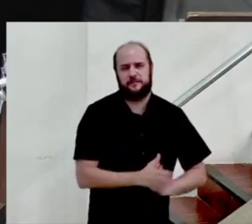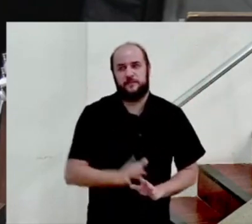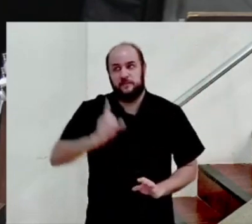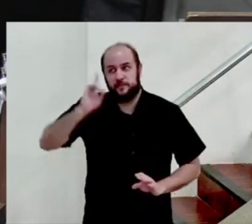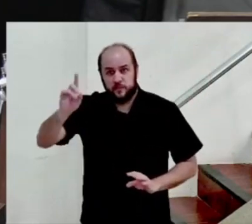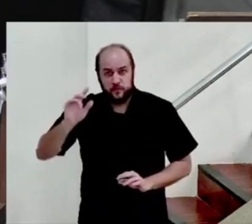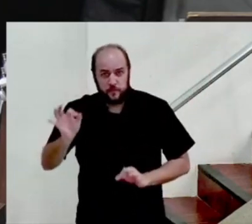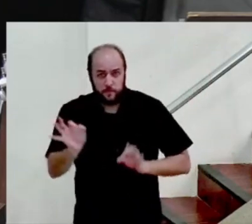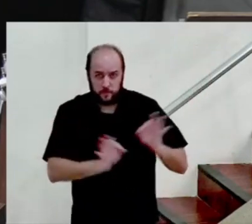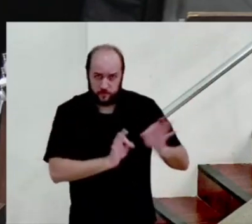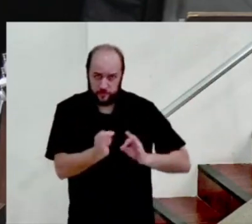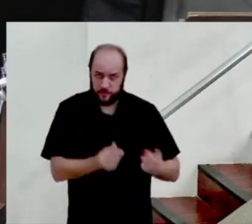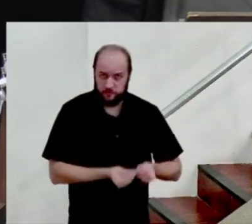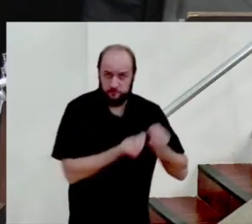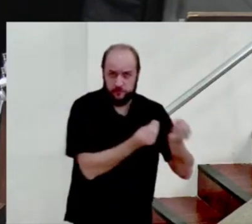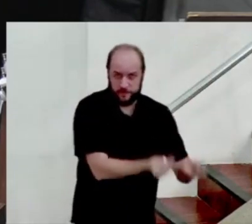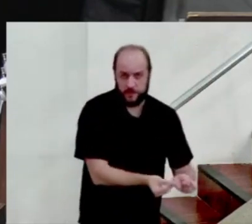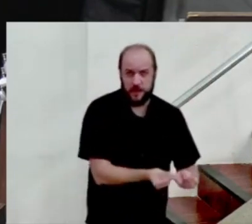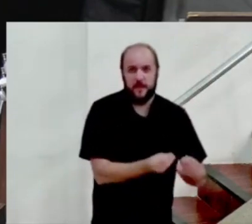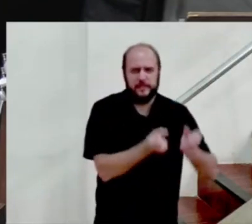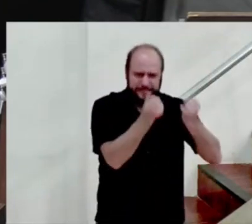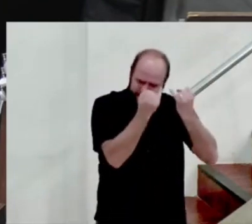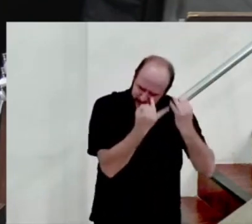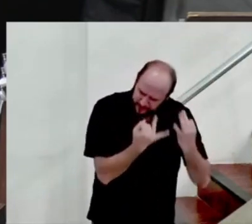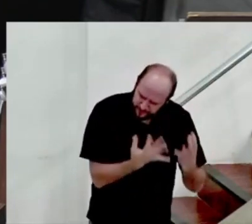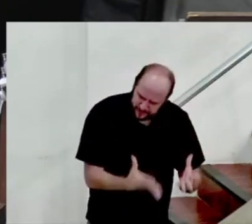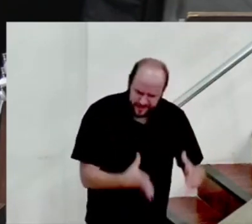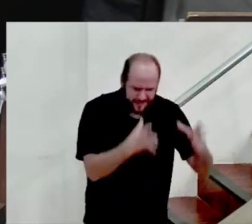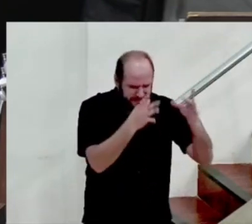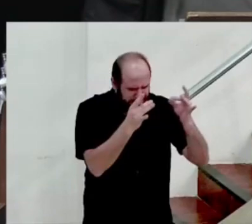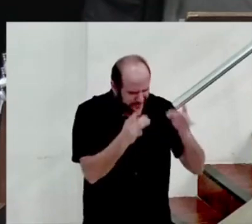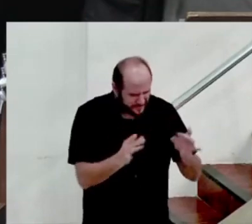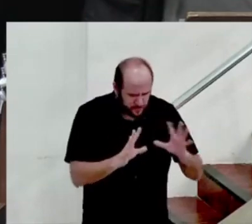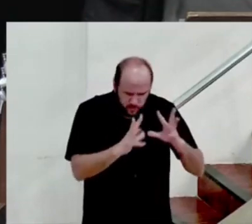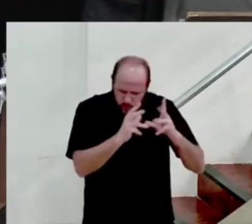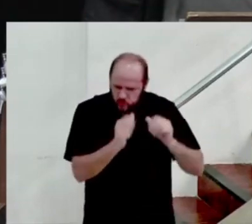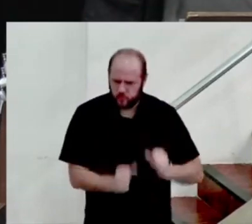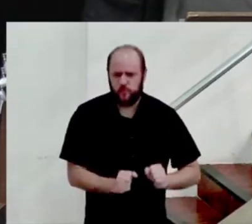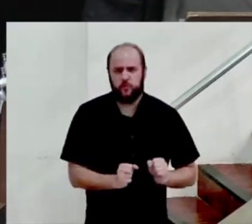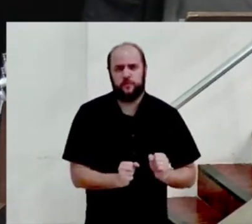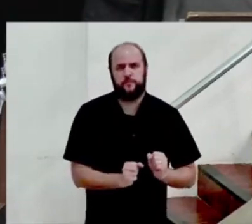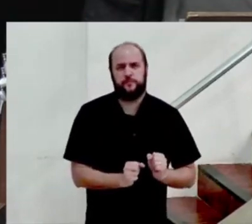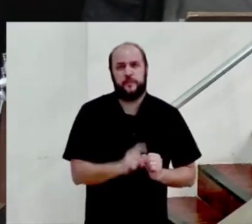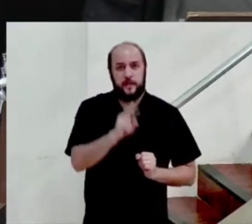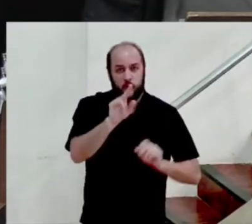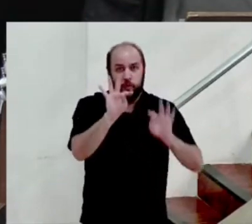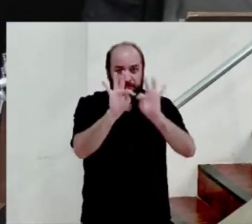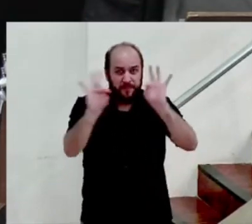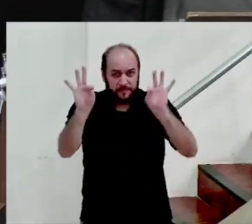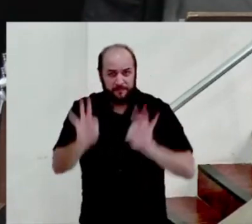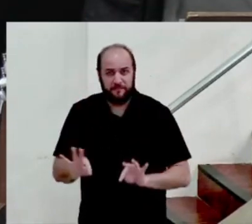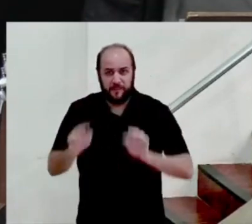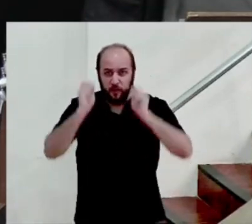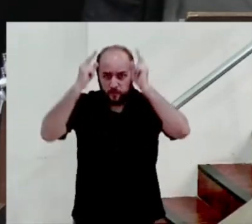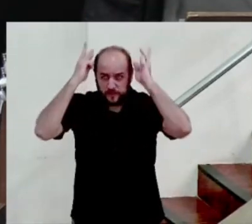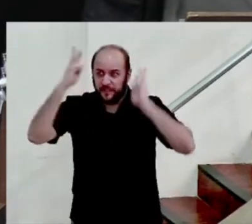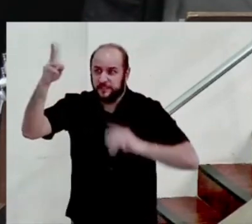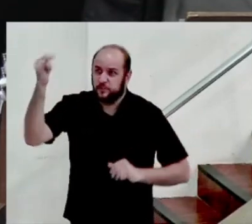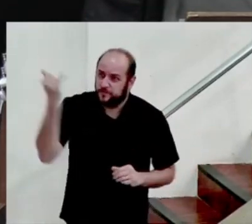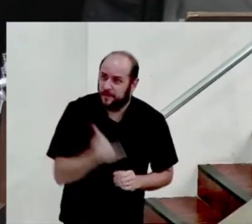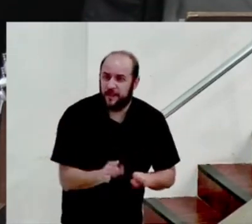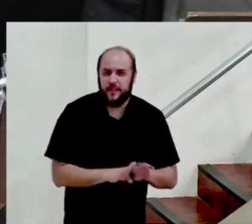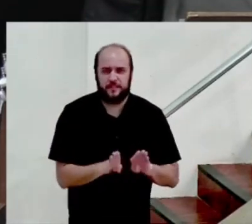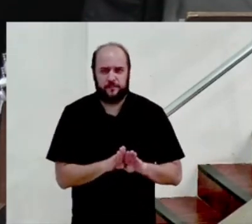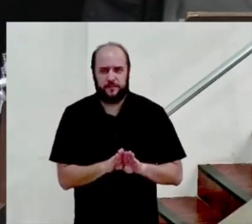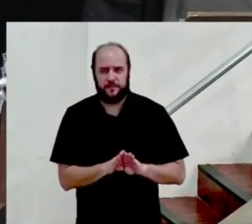projeto para Moisés. Disse como deveriam ser as cortinas, disse como deveriam ser os 3 compartimentos. Curiosamente, a arca